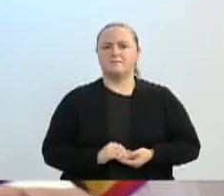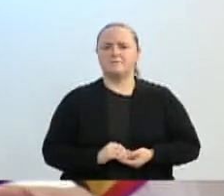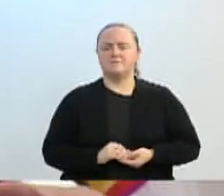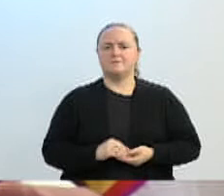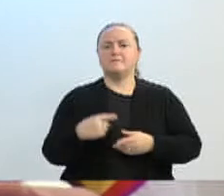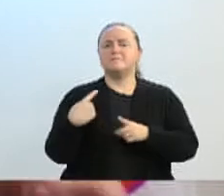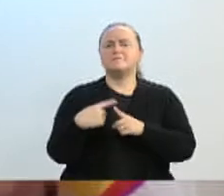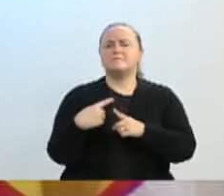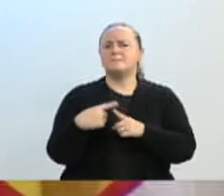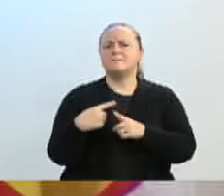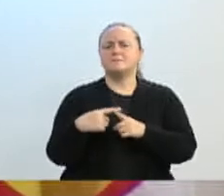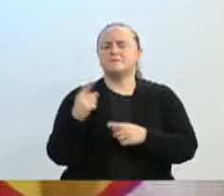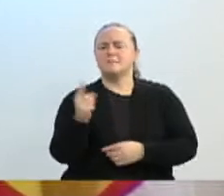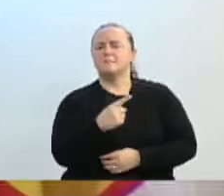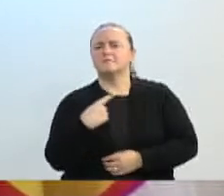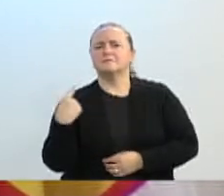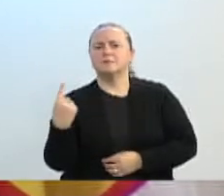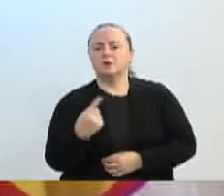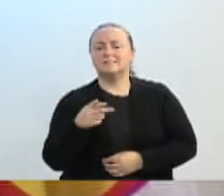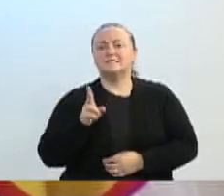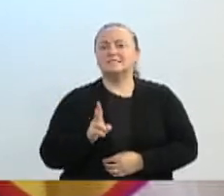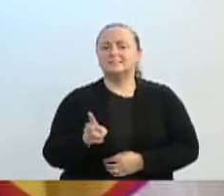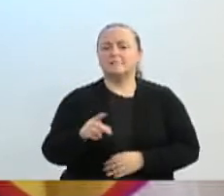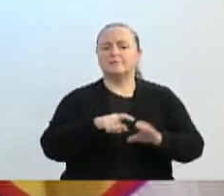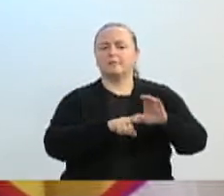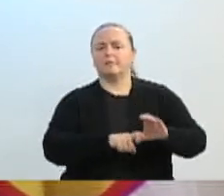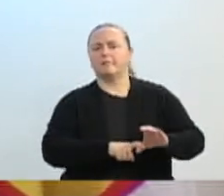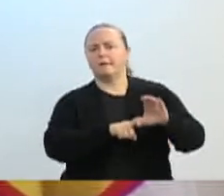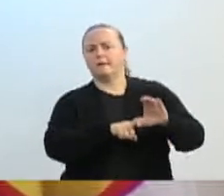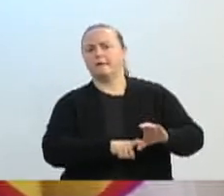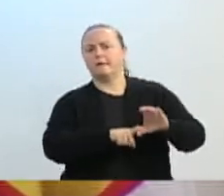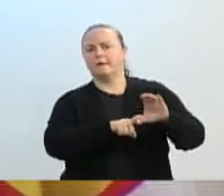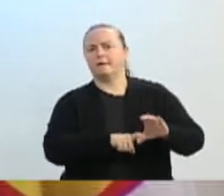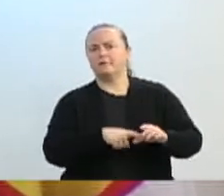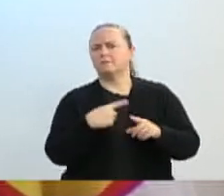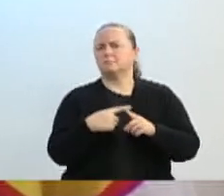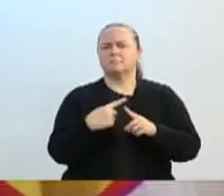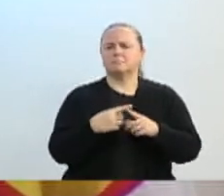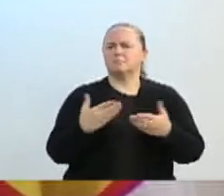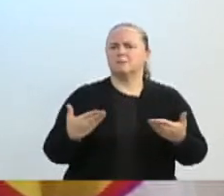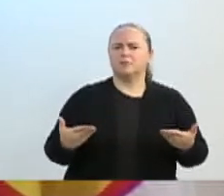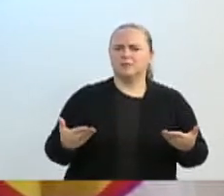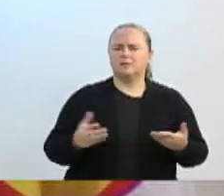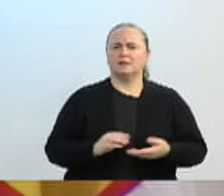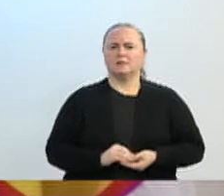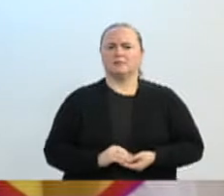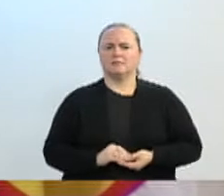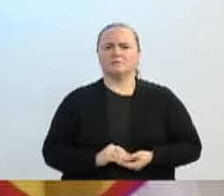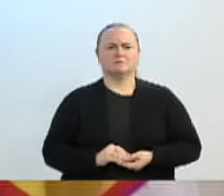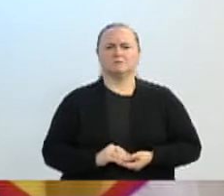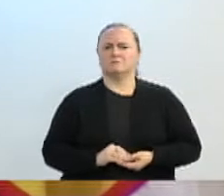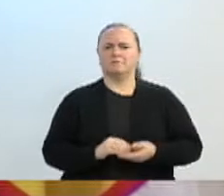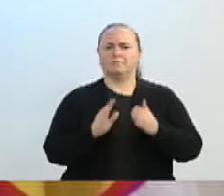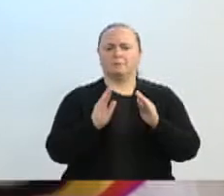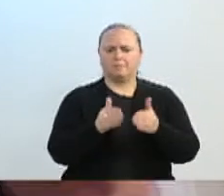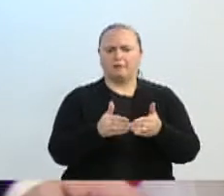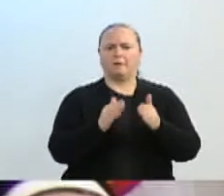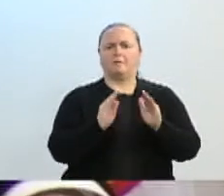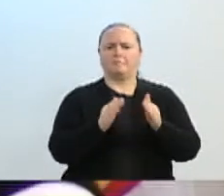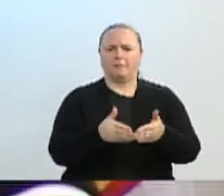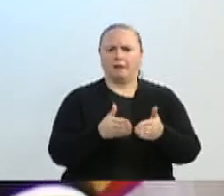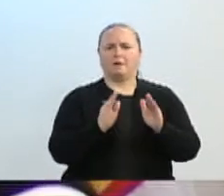razão temos que ser sempre dependentes, aqui nós nos municípios, do governo centralizado, que é o governo